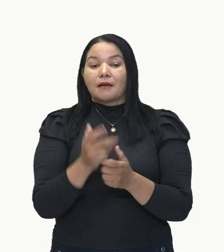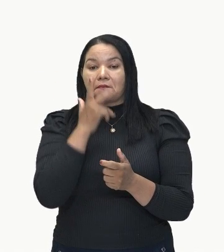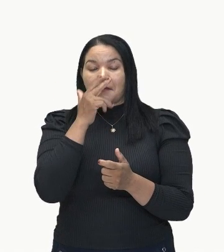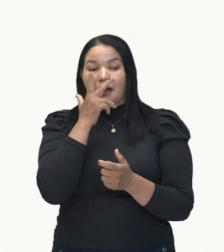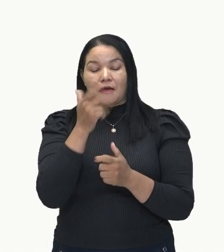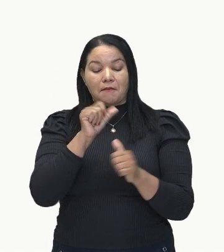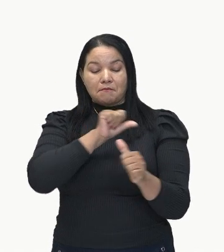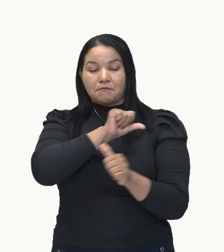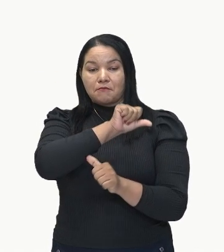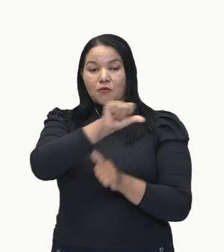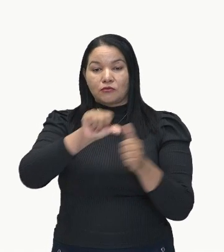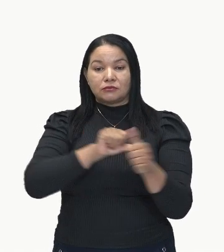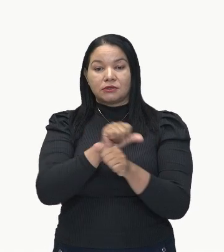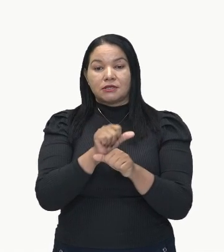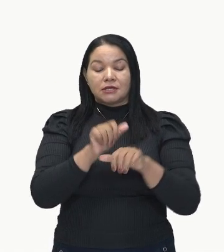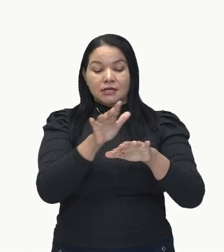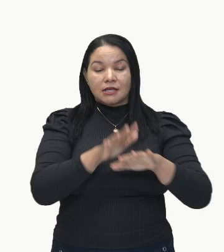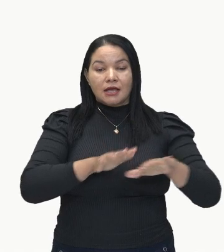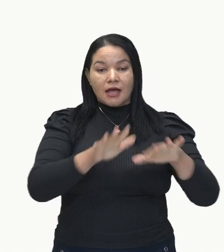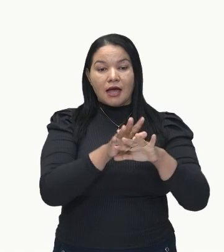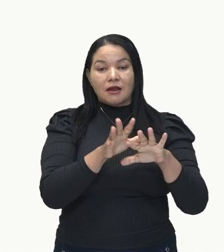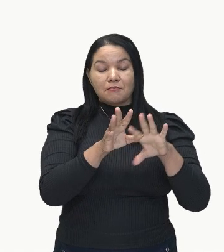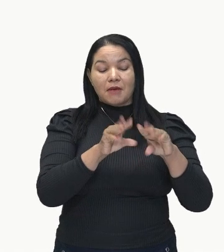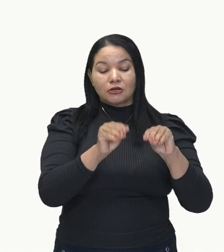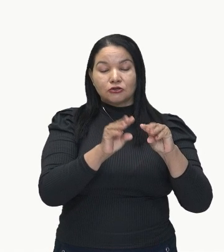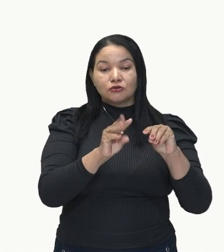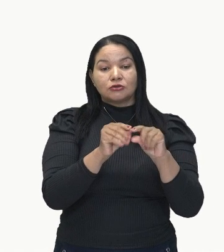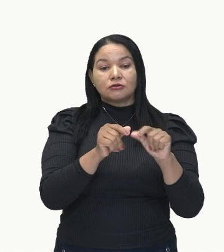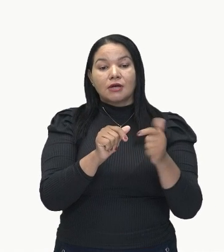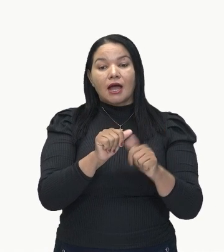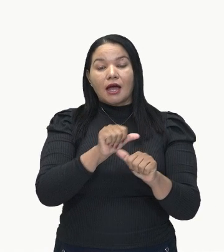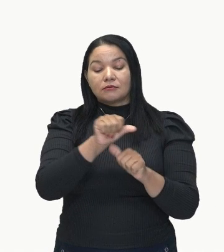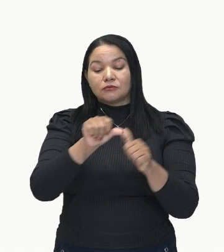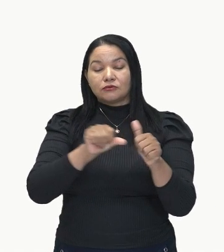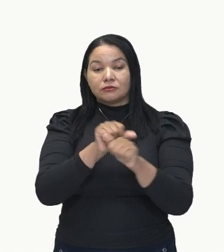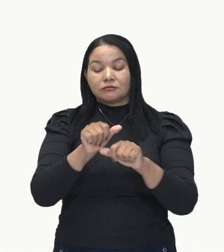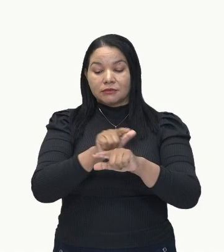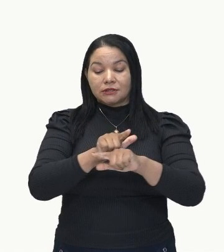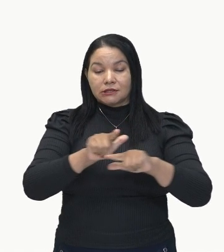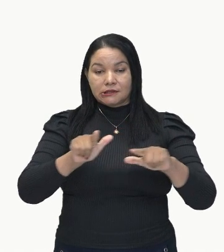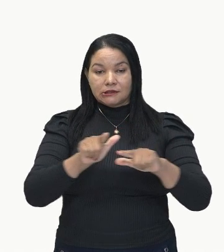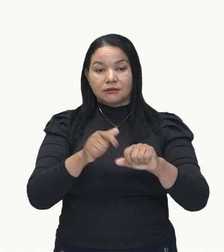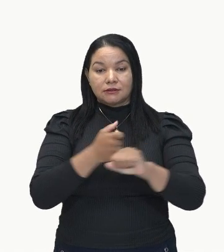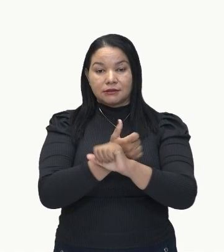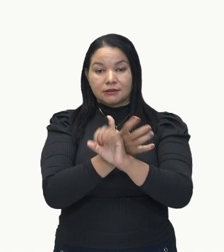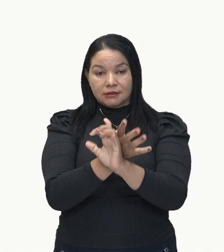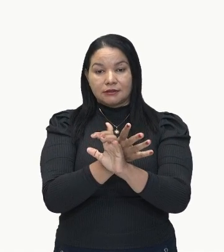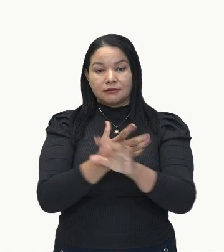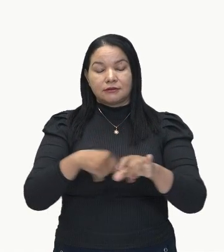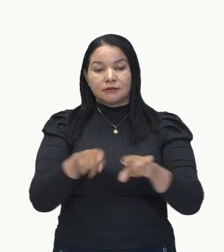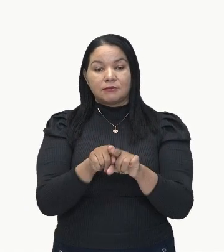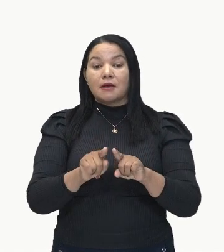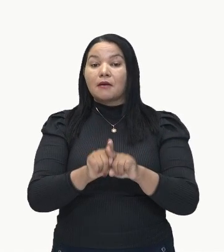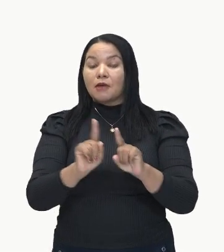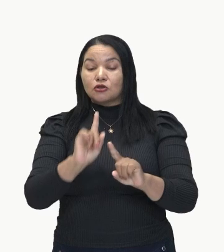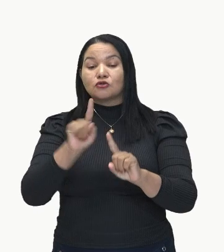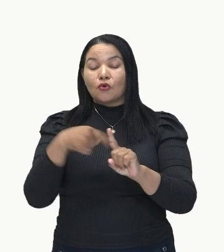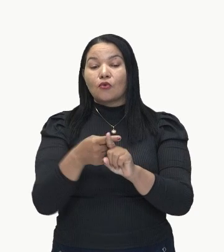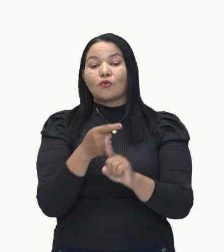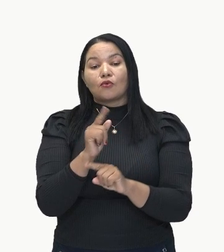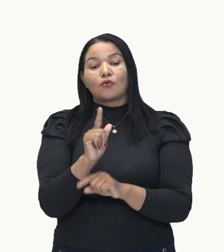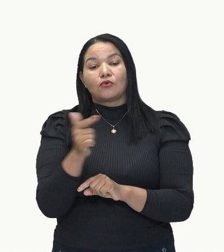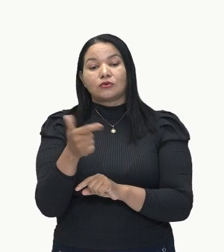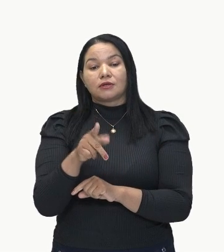ok? Saindo de uma área mais úmida e saindo de uma área desértica. Mas além do Saara, também do